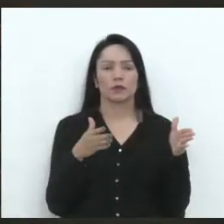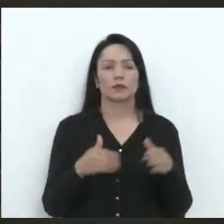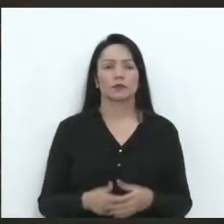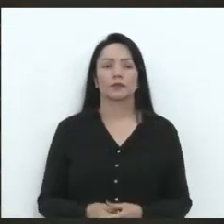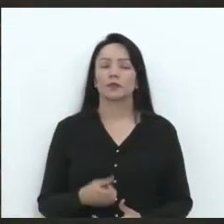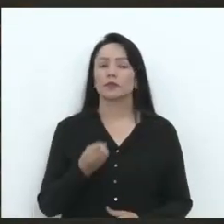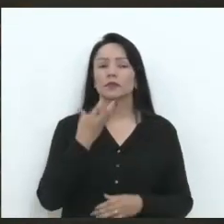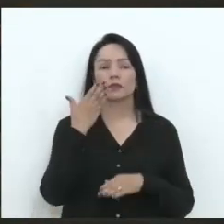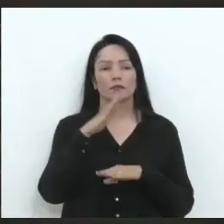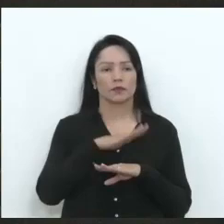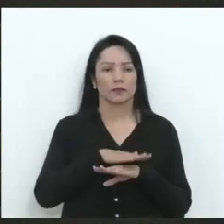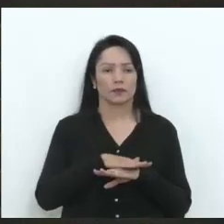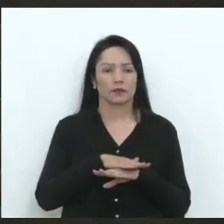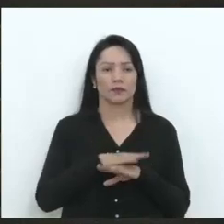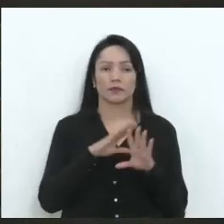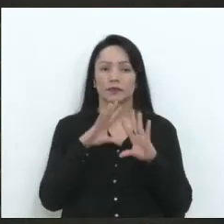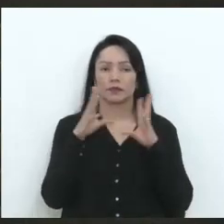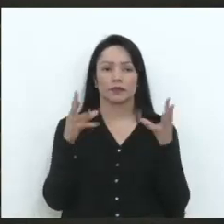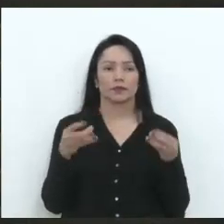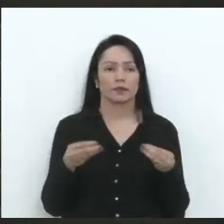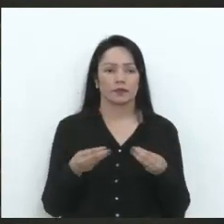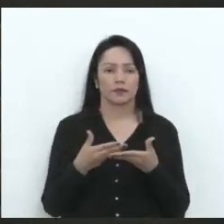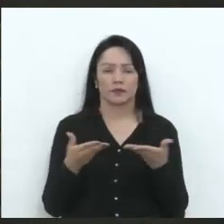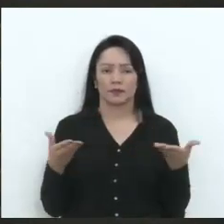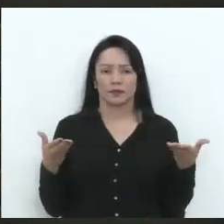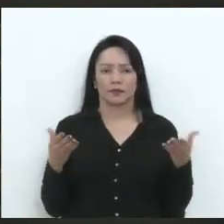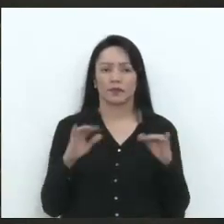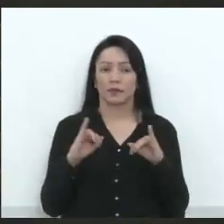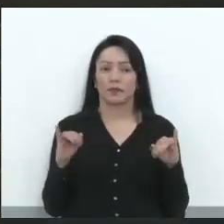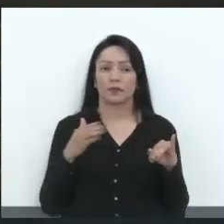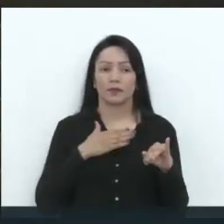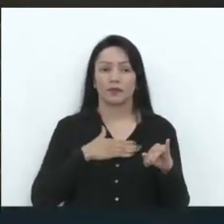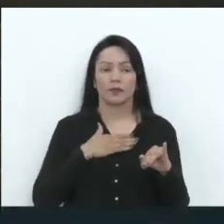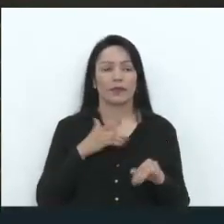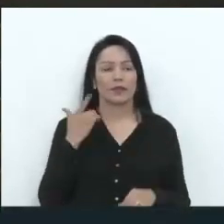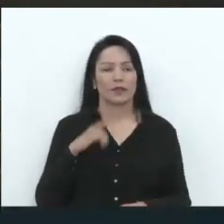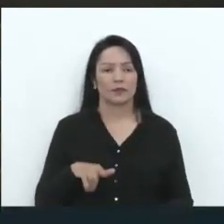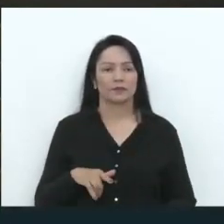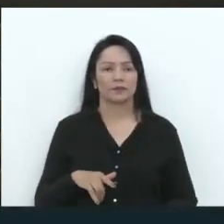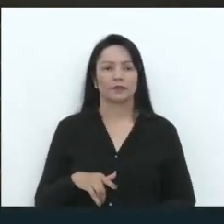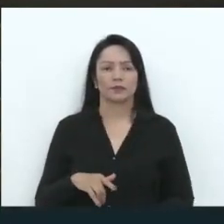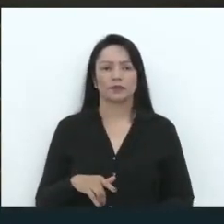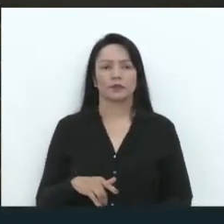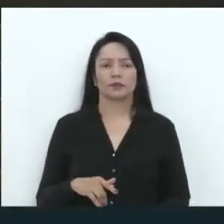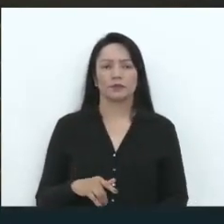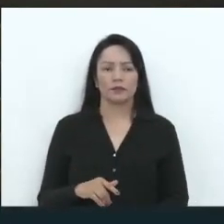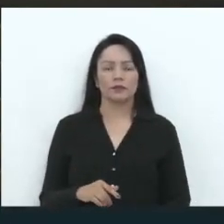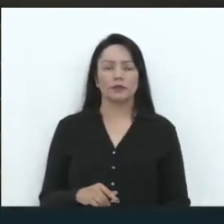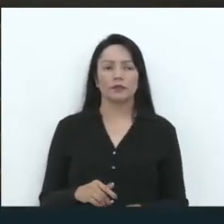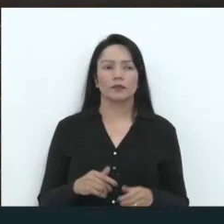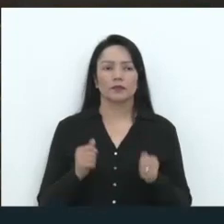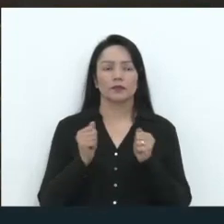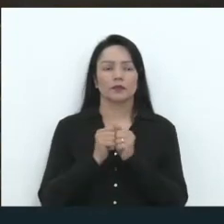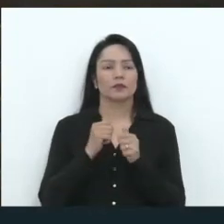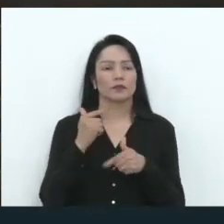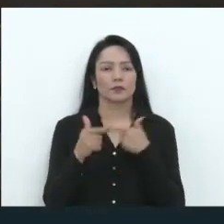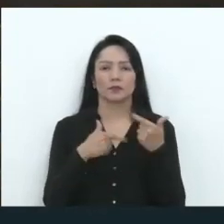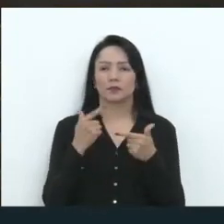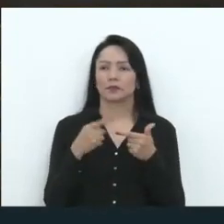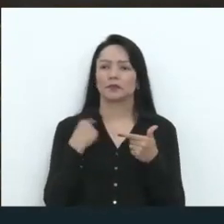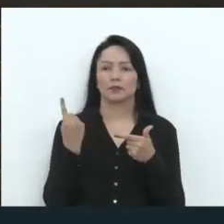boa tarde a todos. Dizer que é um grande prazer mais uma vez estar aqui com todos para exercermos a nossa